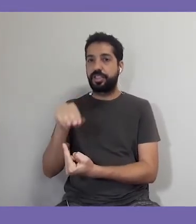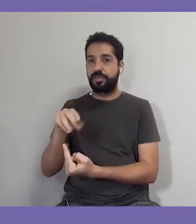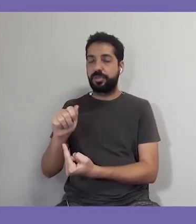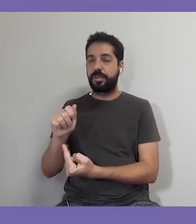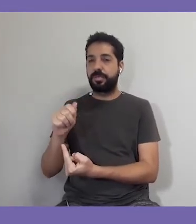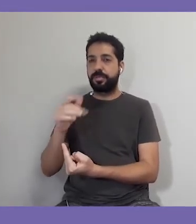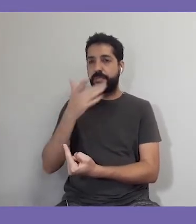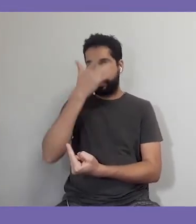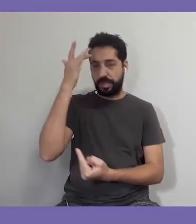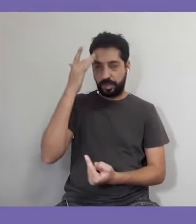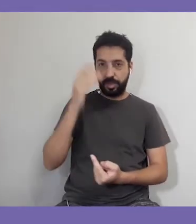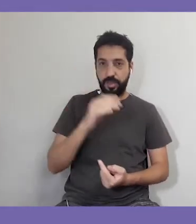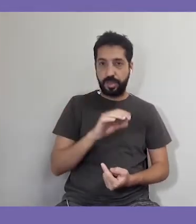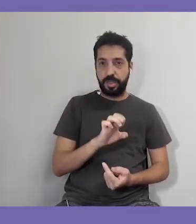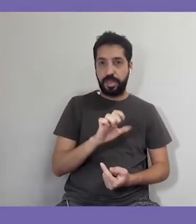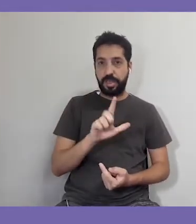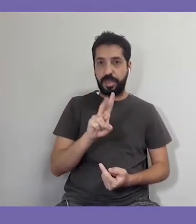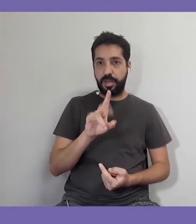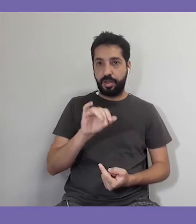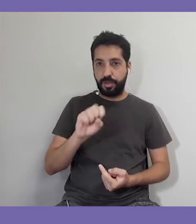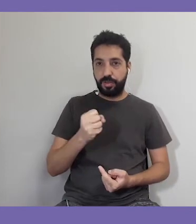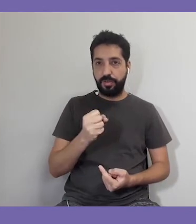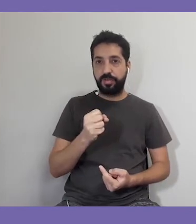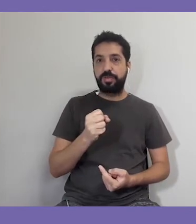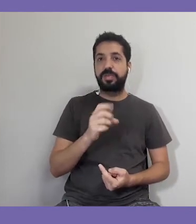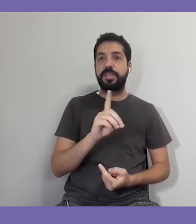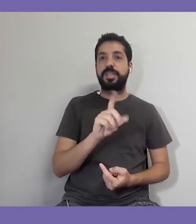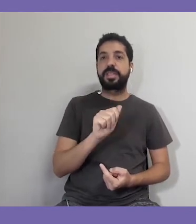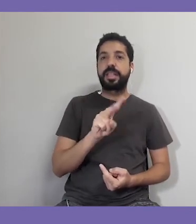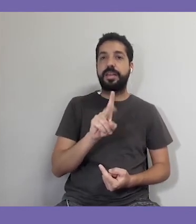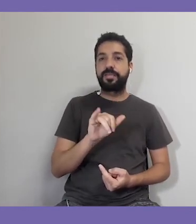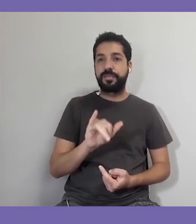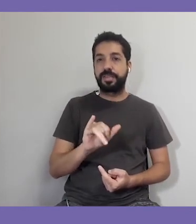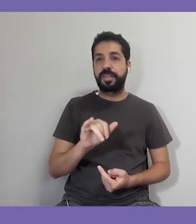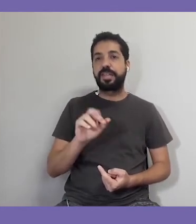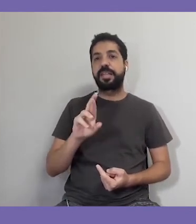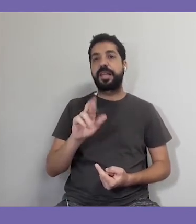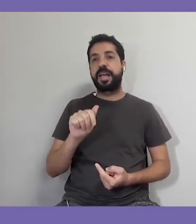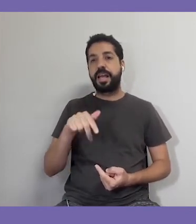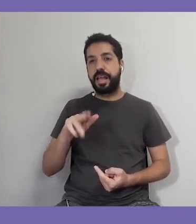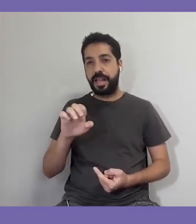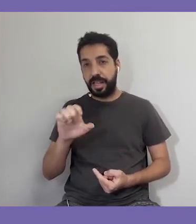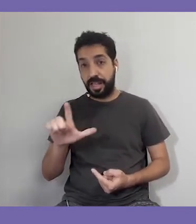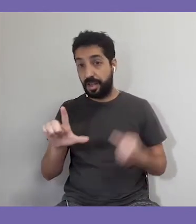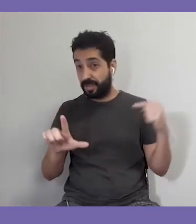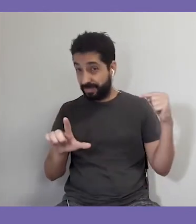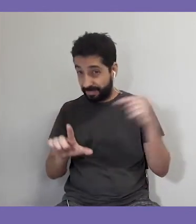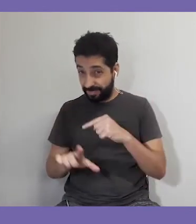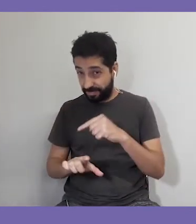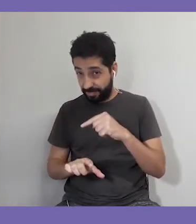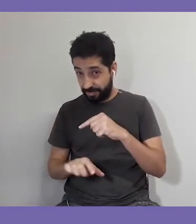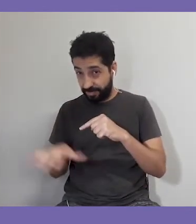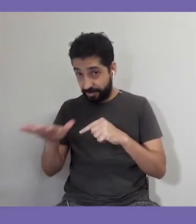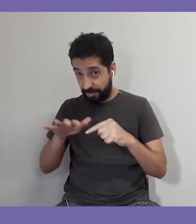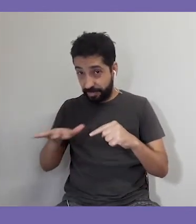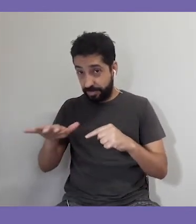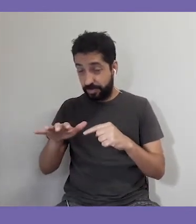né? Que é o Elvis Pinheiro, o Ravi e a Raquel. A Sétima, ela promove